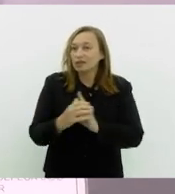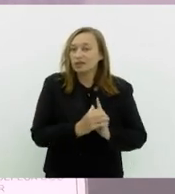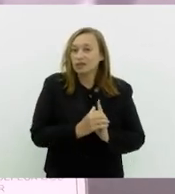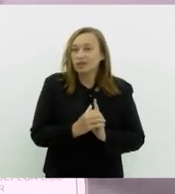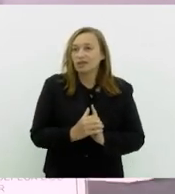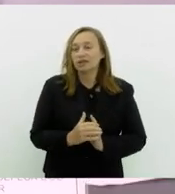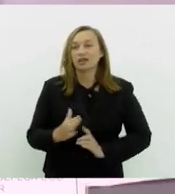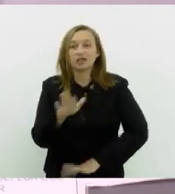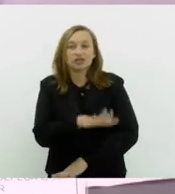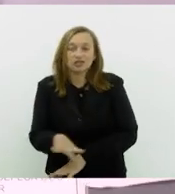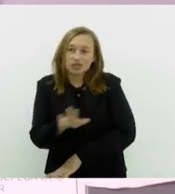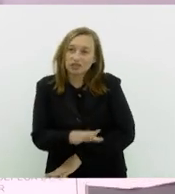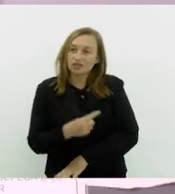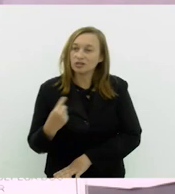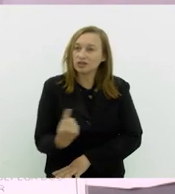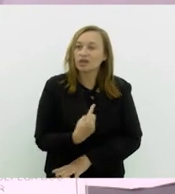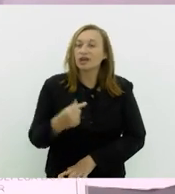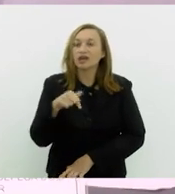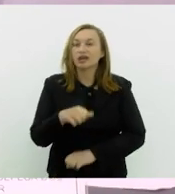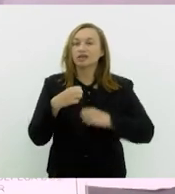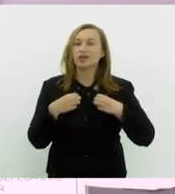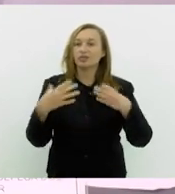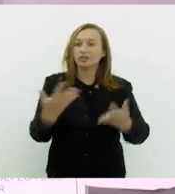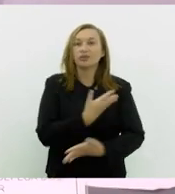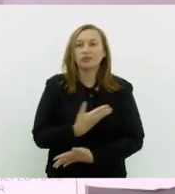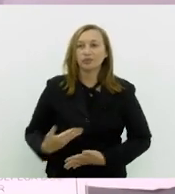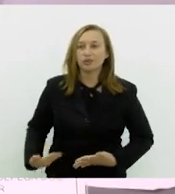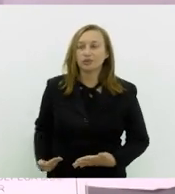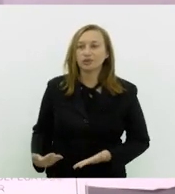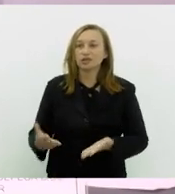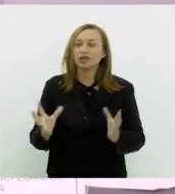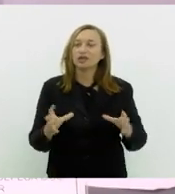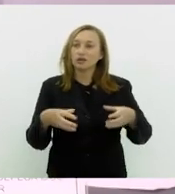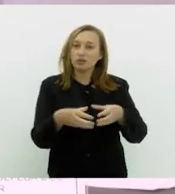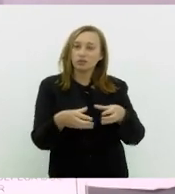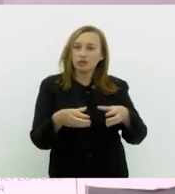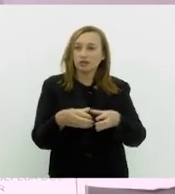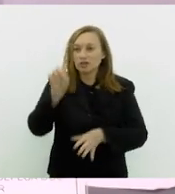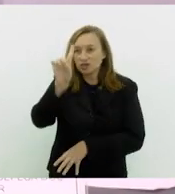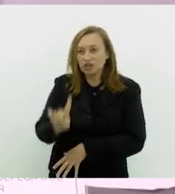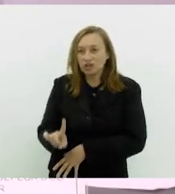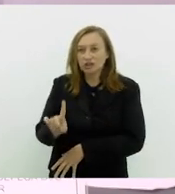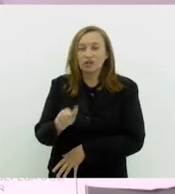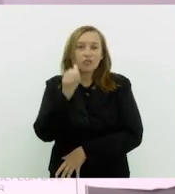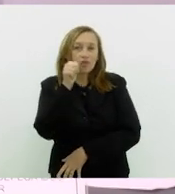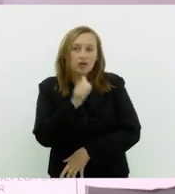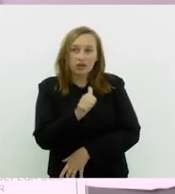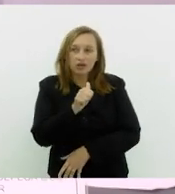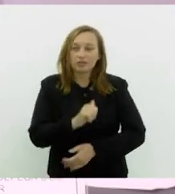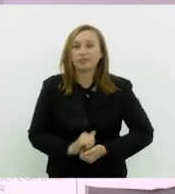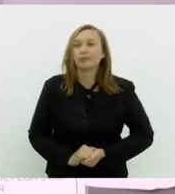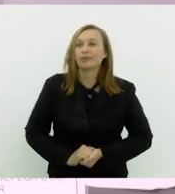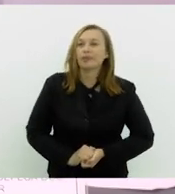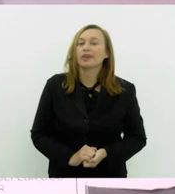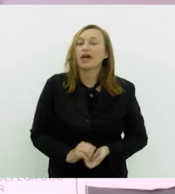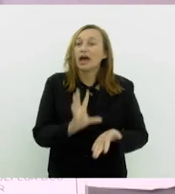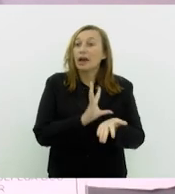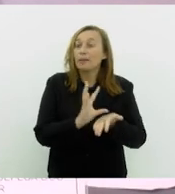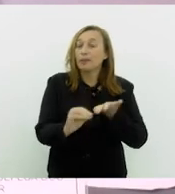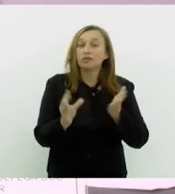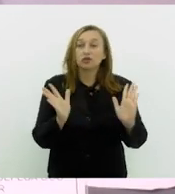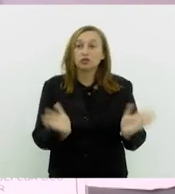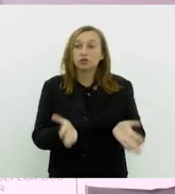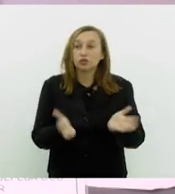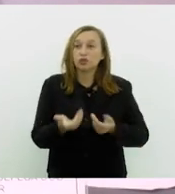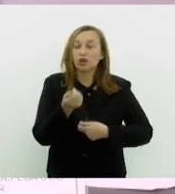crianças. Essa audiência pública da Comissão de Defesa dos Direitos da Mulher, a pauta que traz aqui hoje